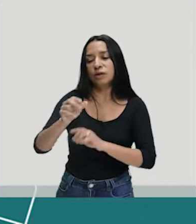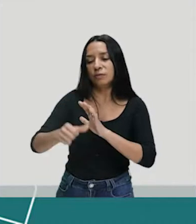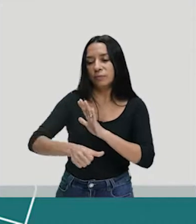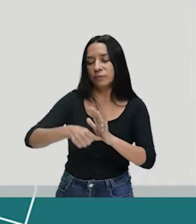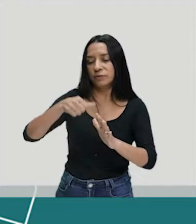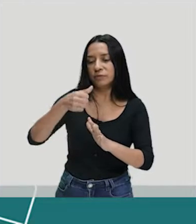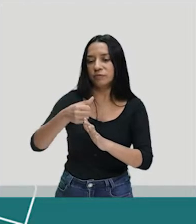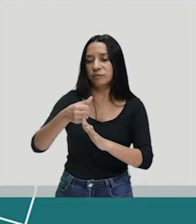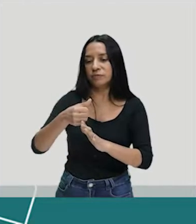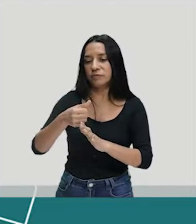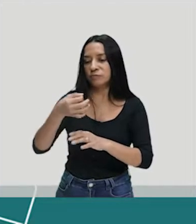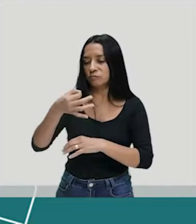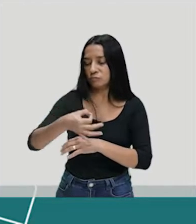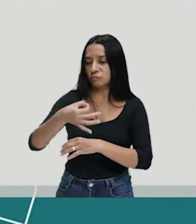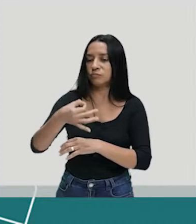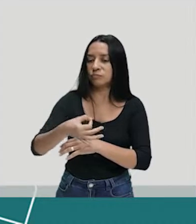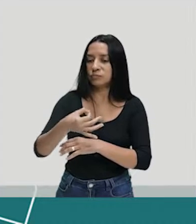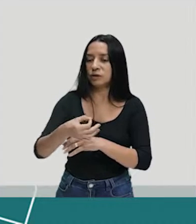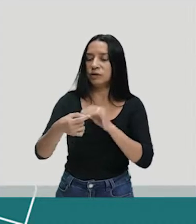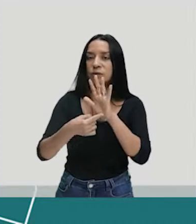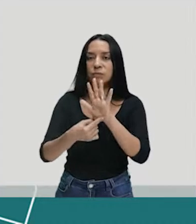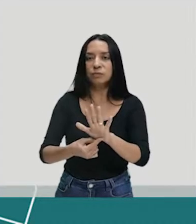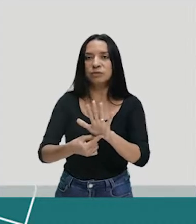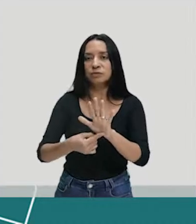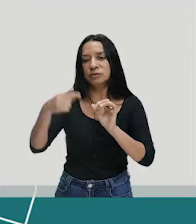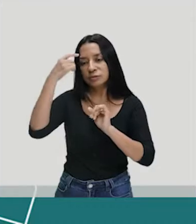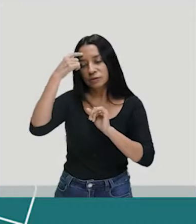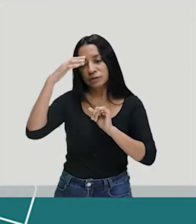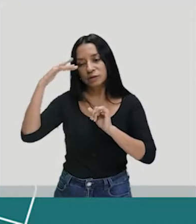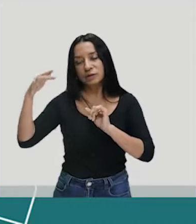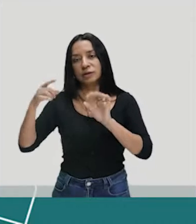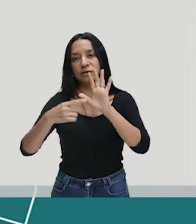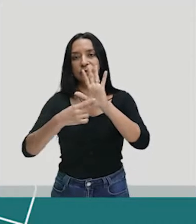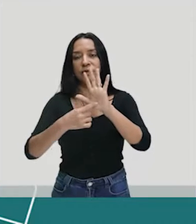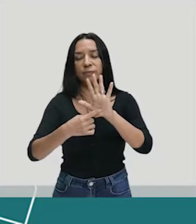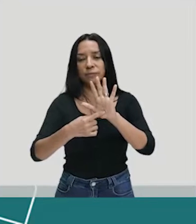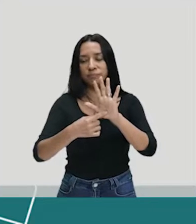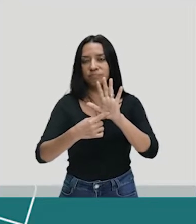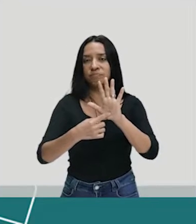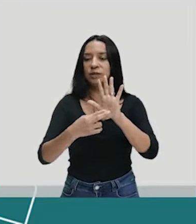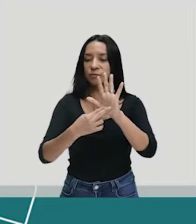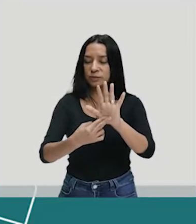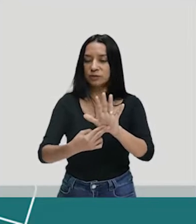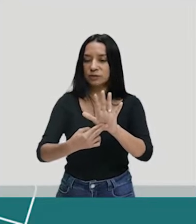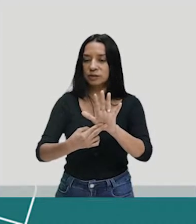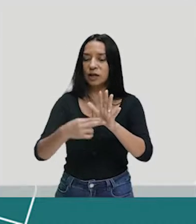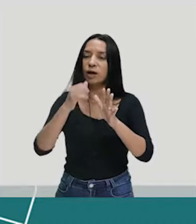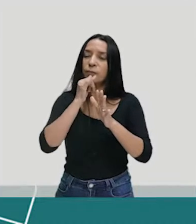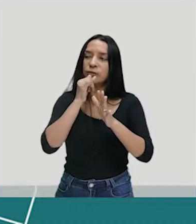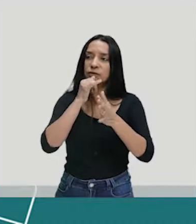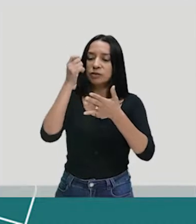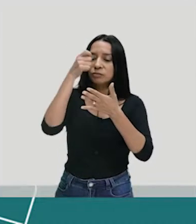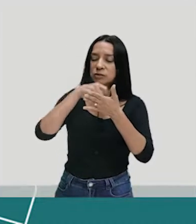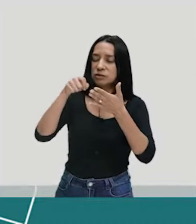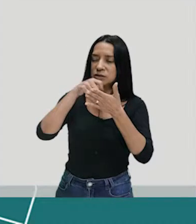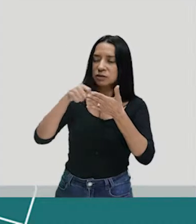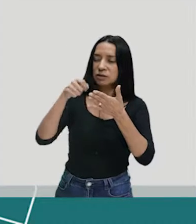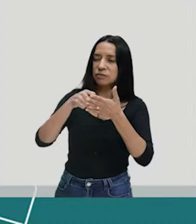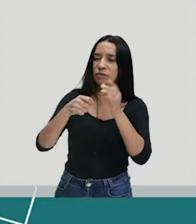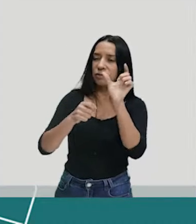isso pela primeira vez era justamente dando essa ideia de e ao invés de escrever a palavra Happy